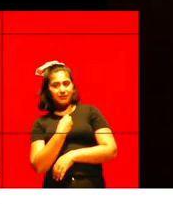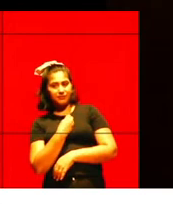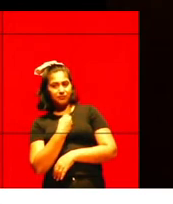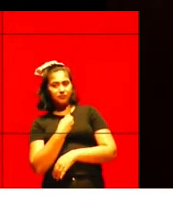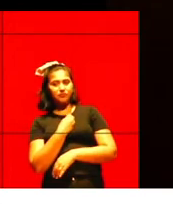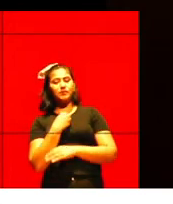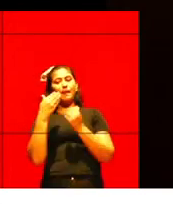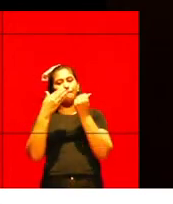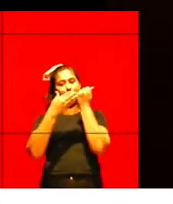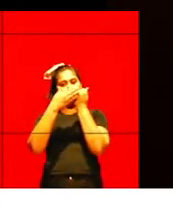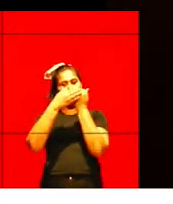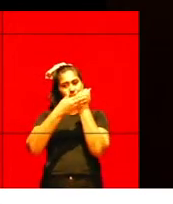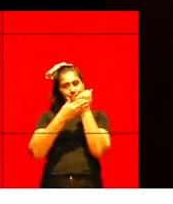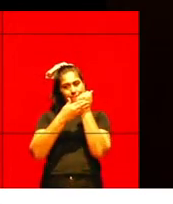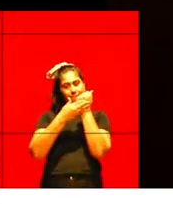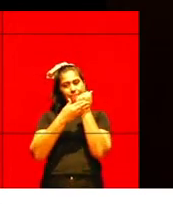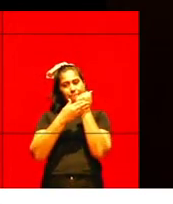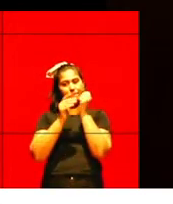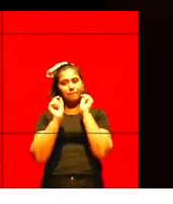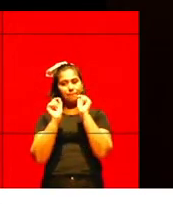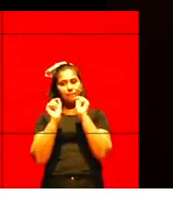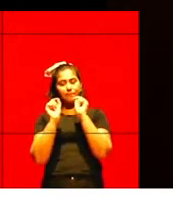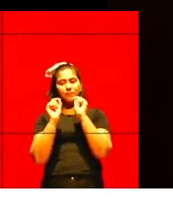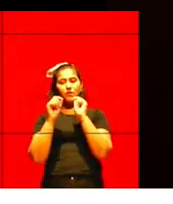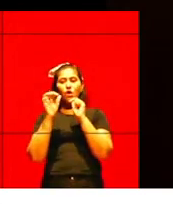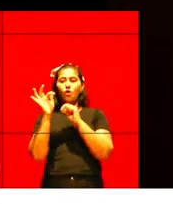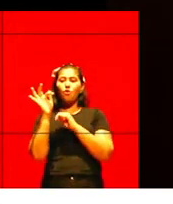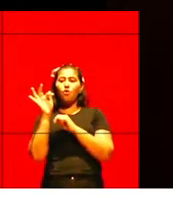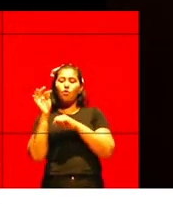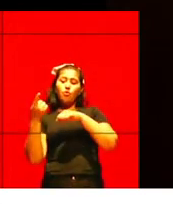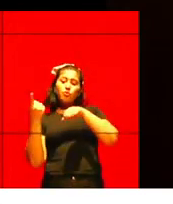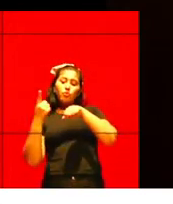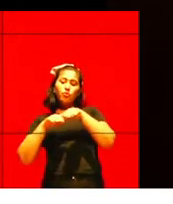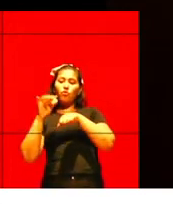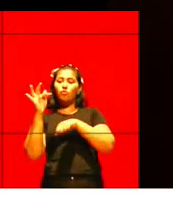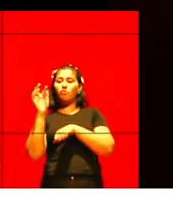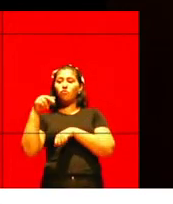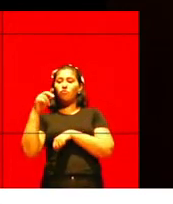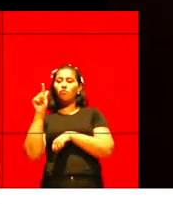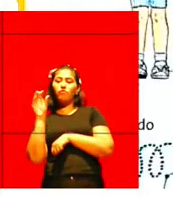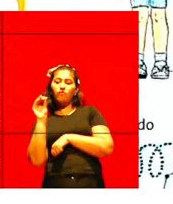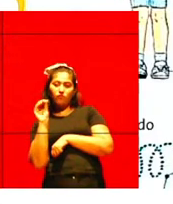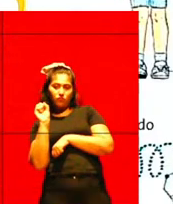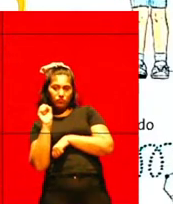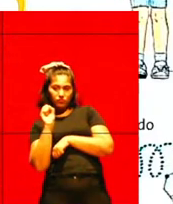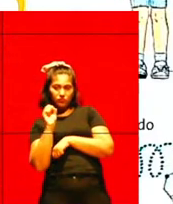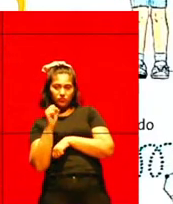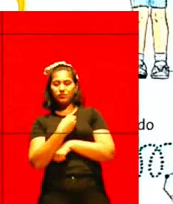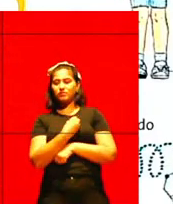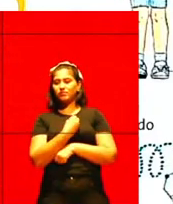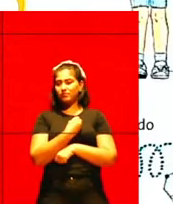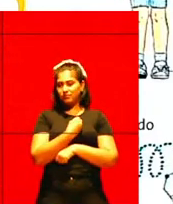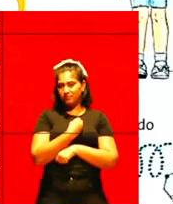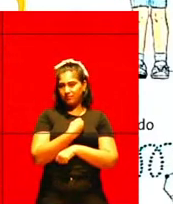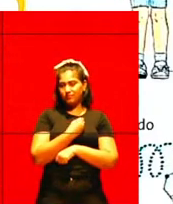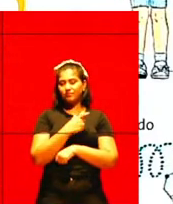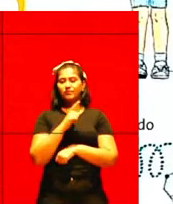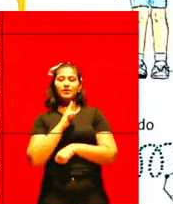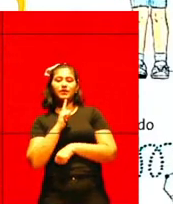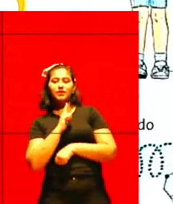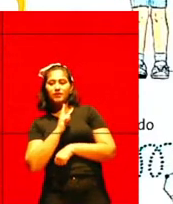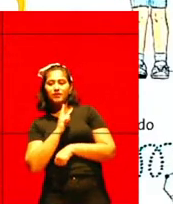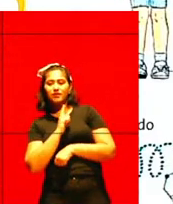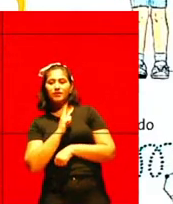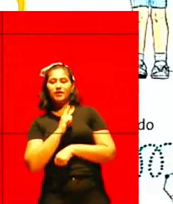parede celular dos fungos. E lembra que os fungos têm células, são seres eucariontes, são